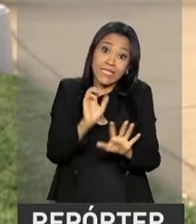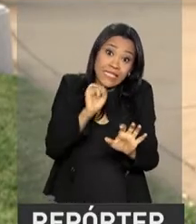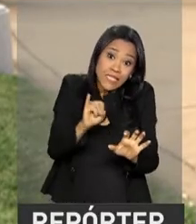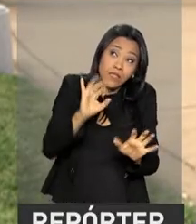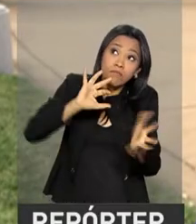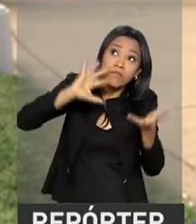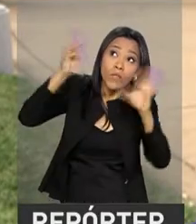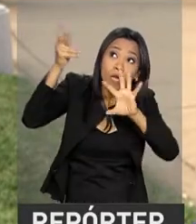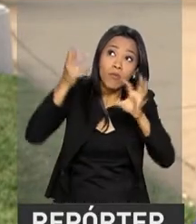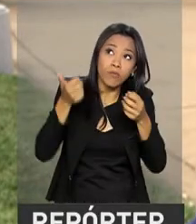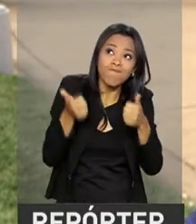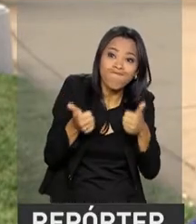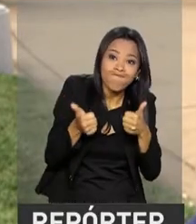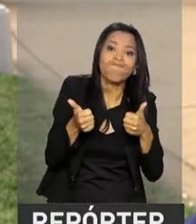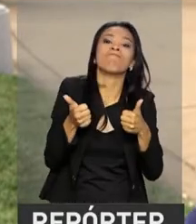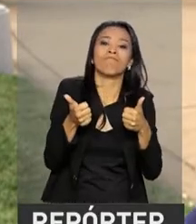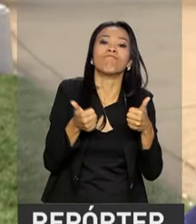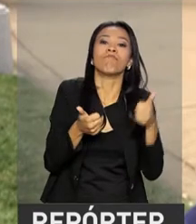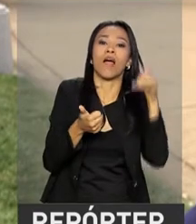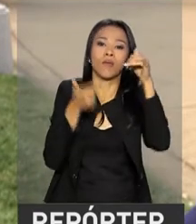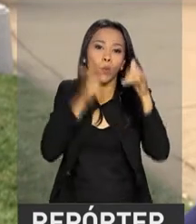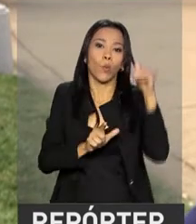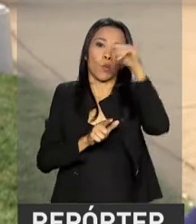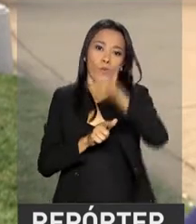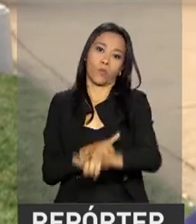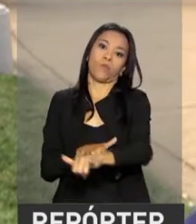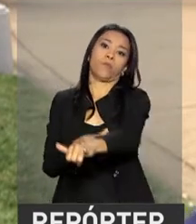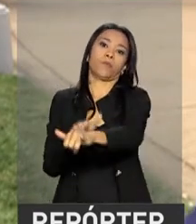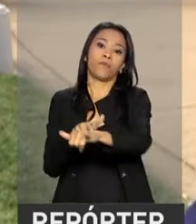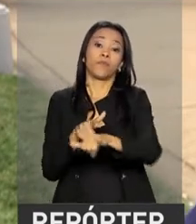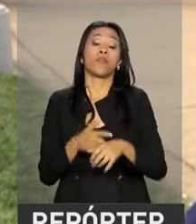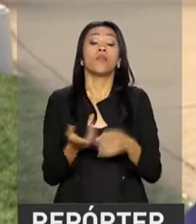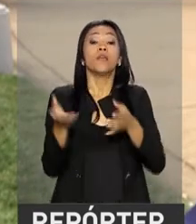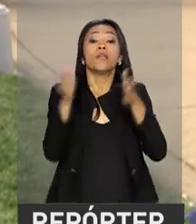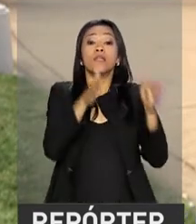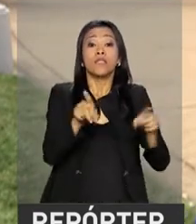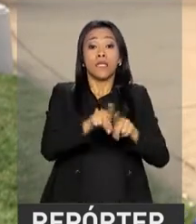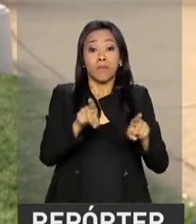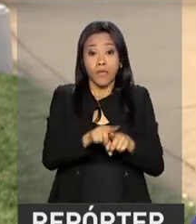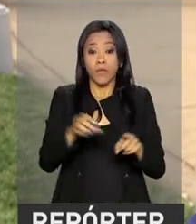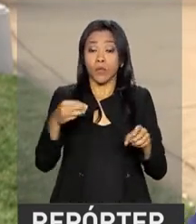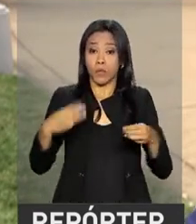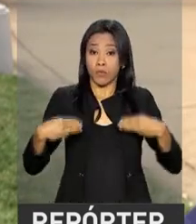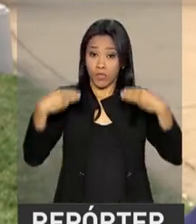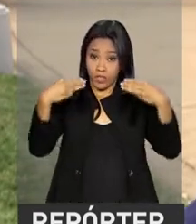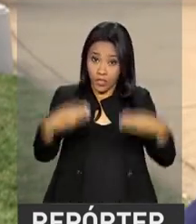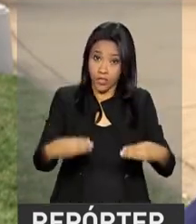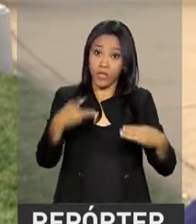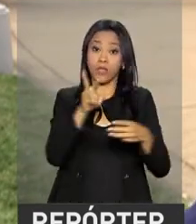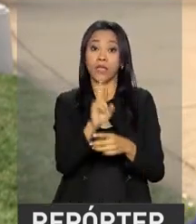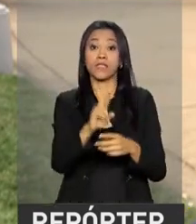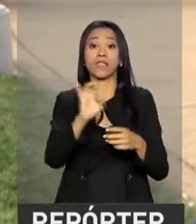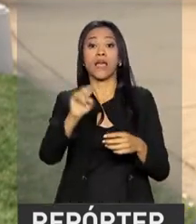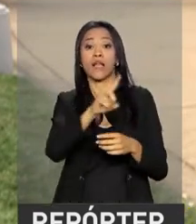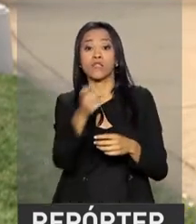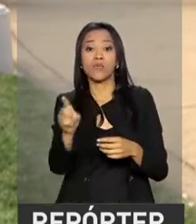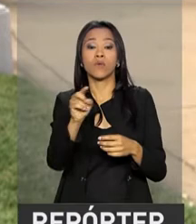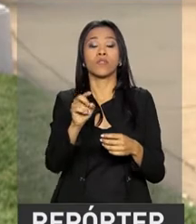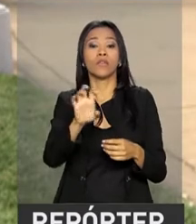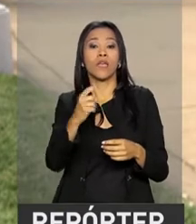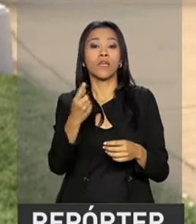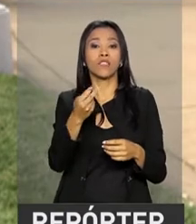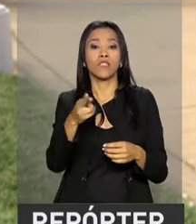condições de pouso na região. O Ministério das Relações Exteriores também está em negociação com o governo britânico